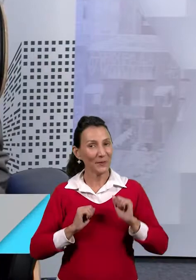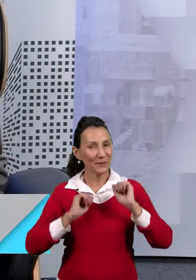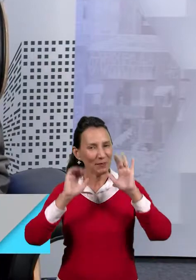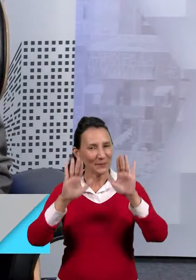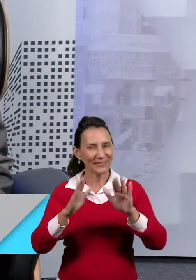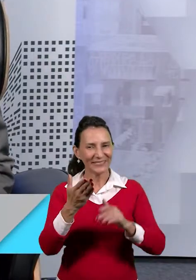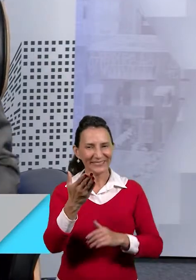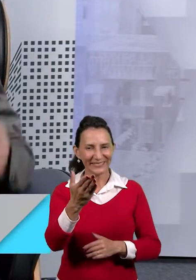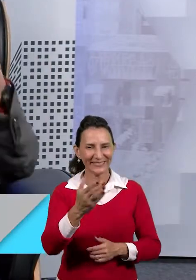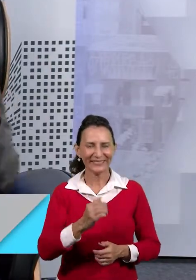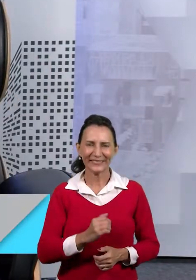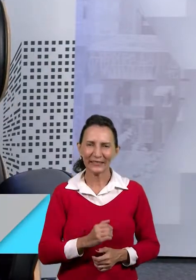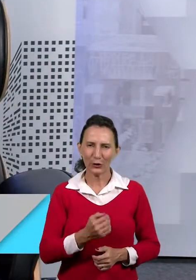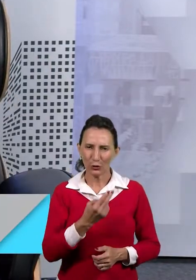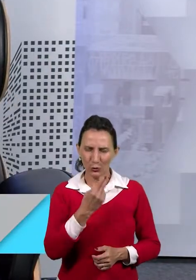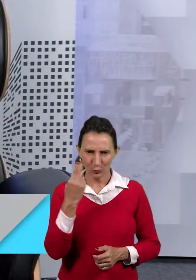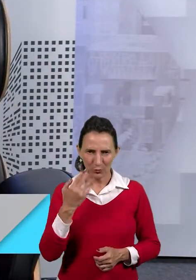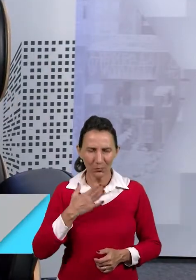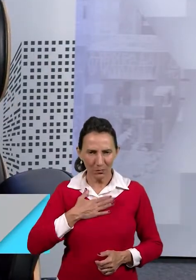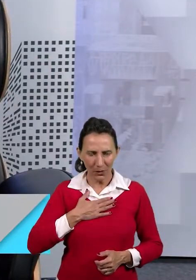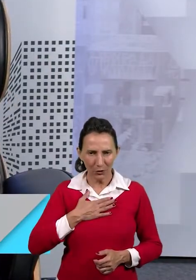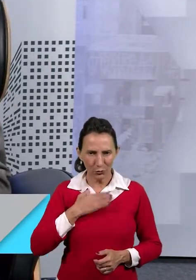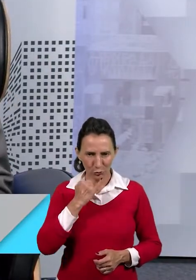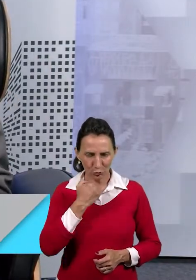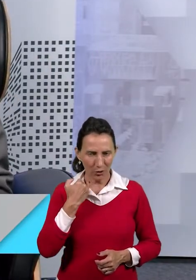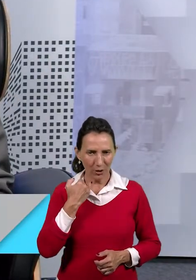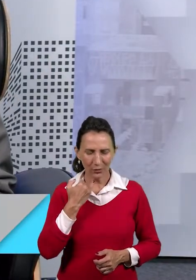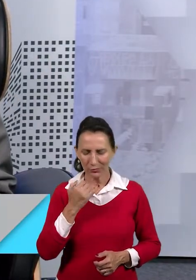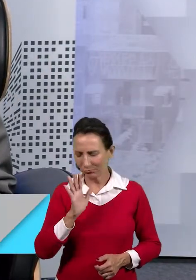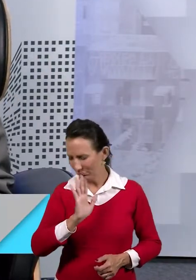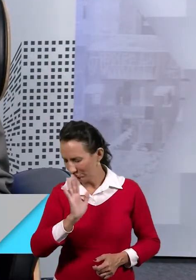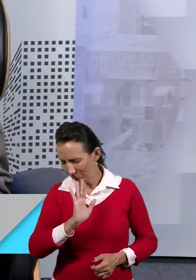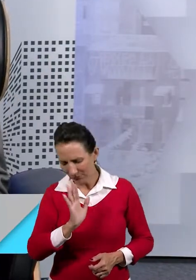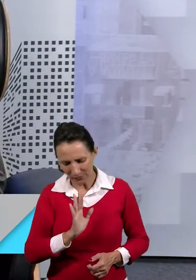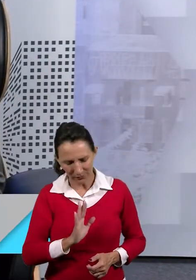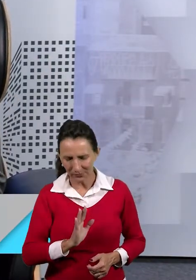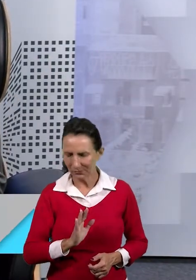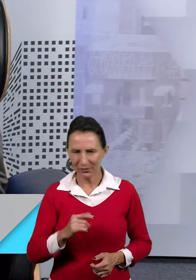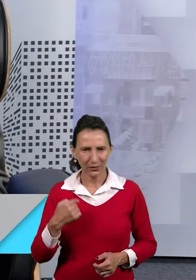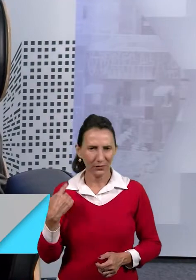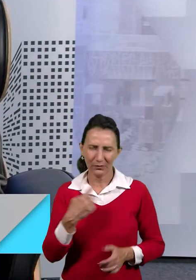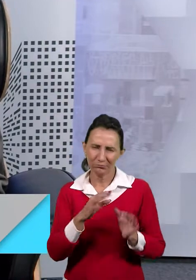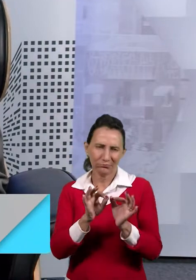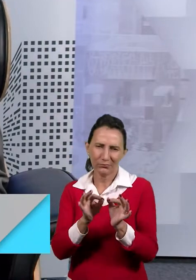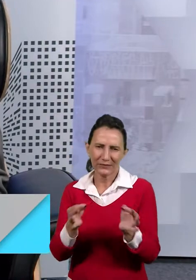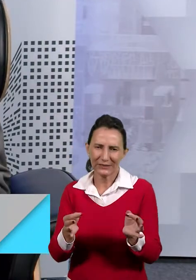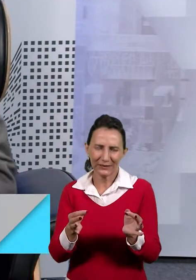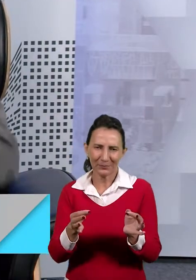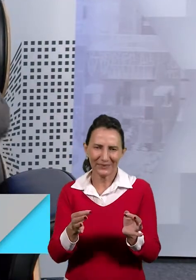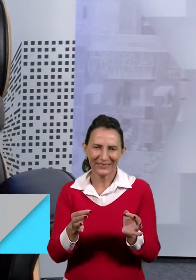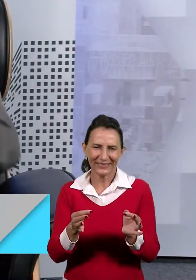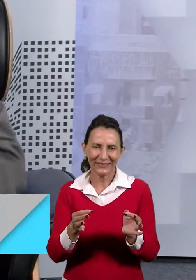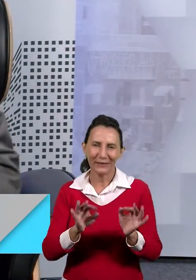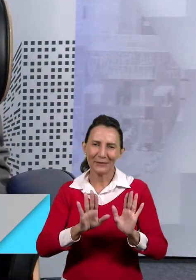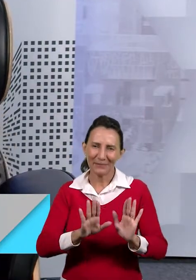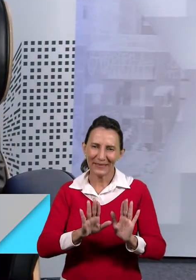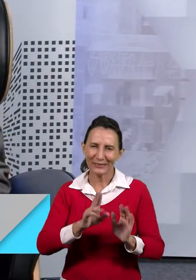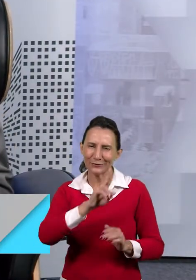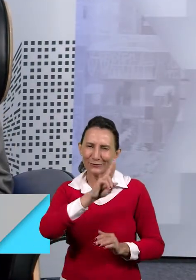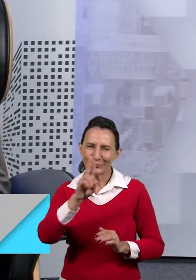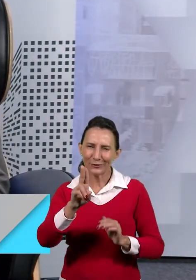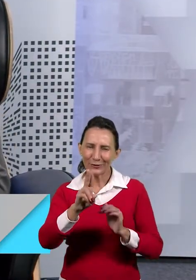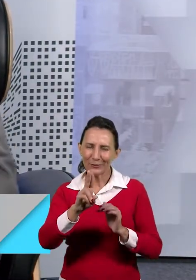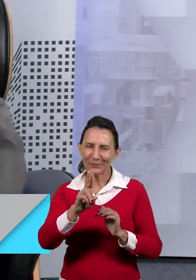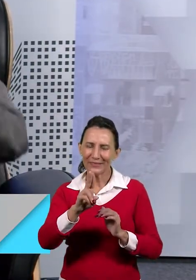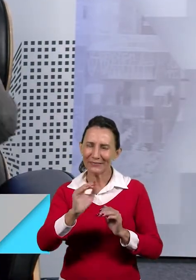você, não no meu nome, porque nós realmente não somos nada, nem ninguém para abençoar, mas é no nome que é sobre